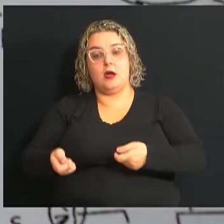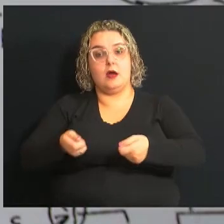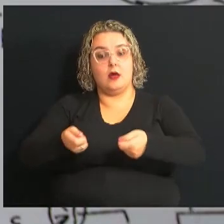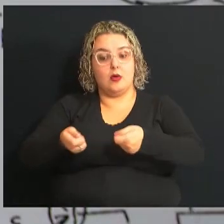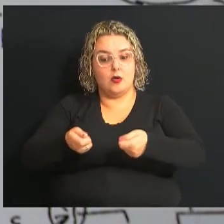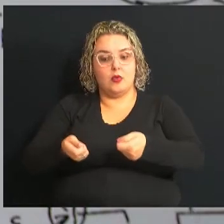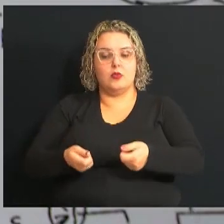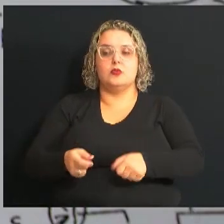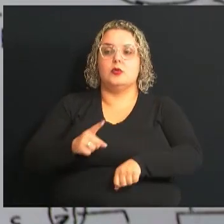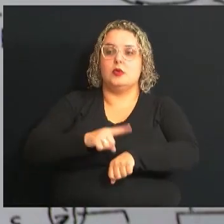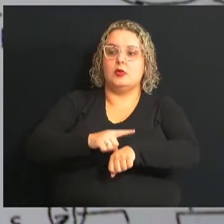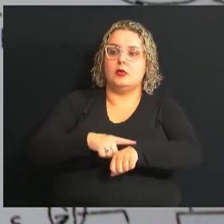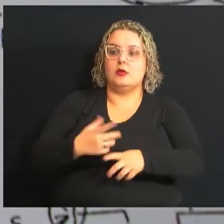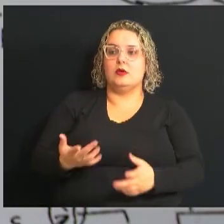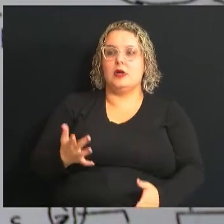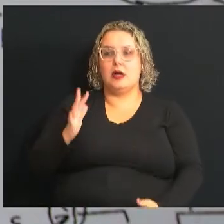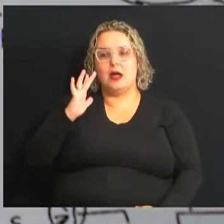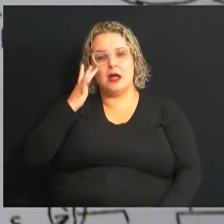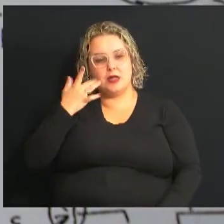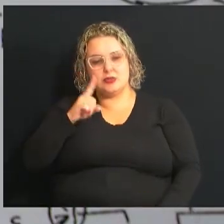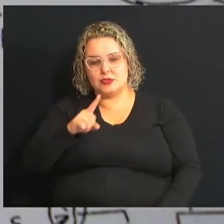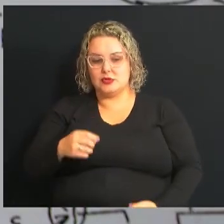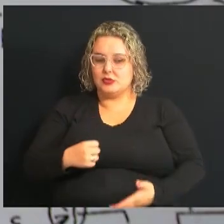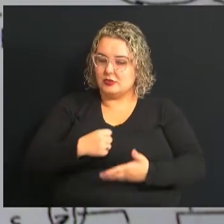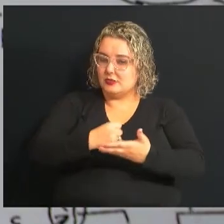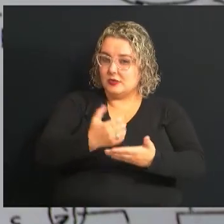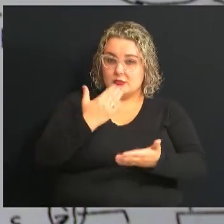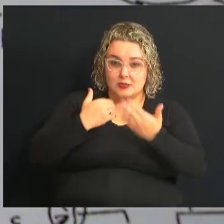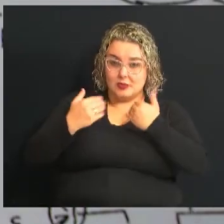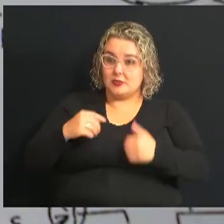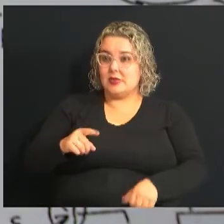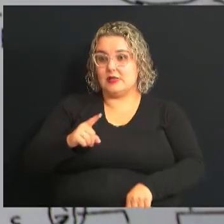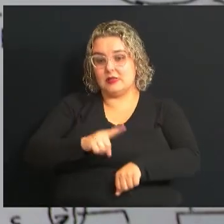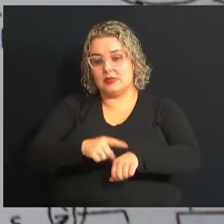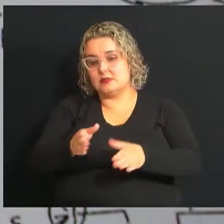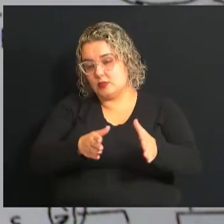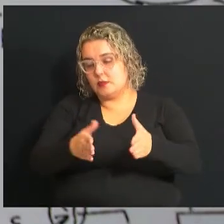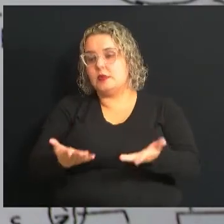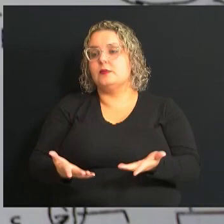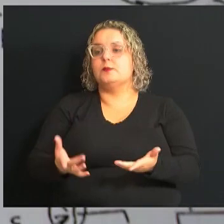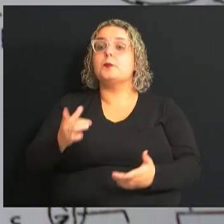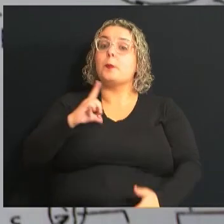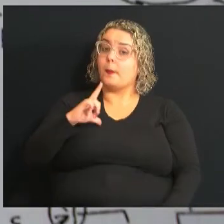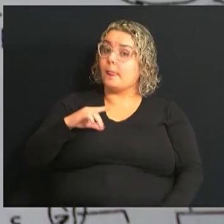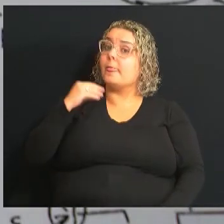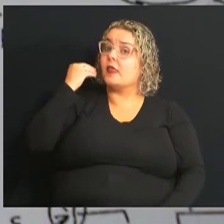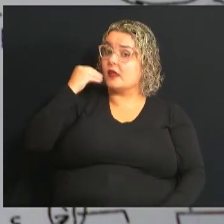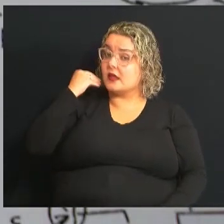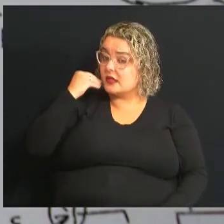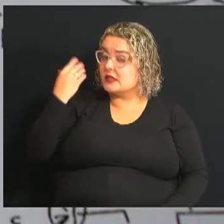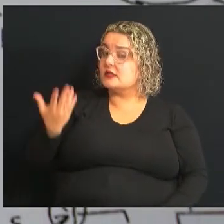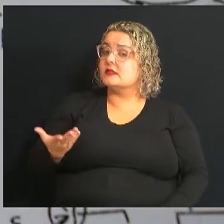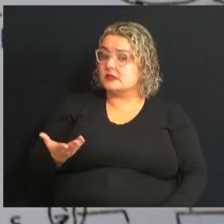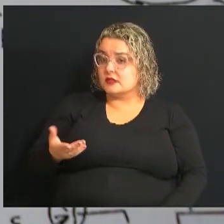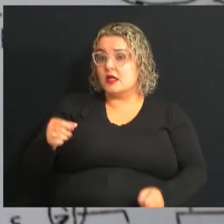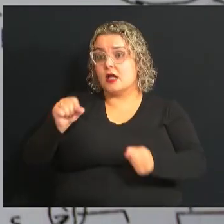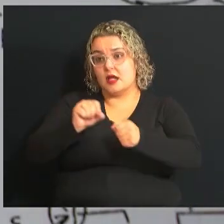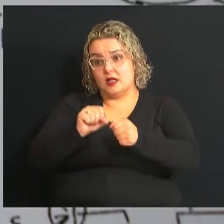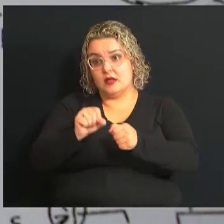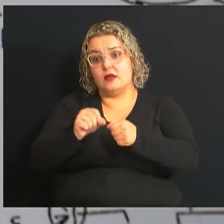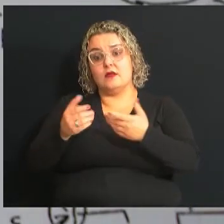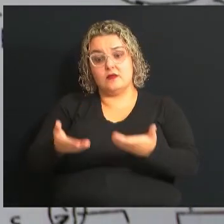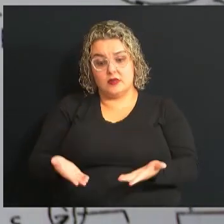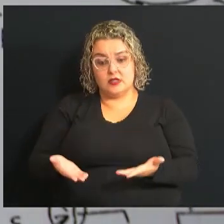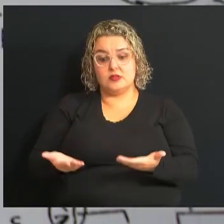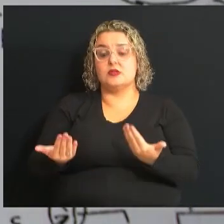melhor, ou acho que eu não vou levar isso para comer dessa vez. Então, vai tendo essas experiências e isso faz com que essa prova